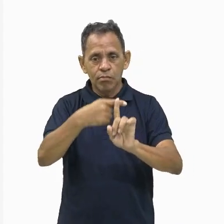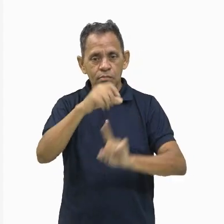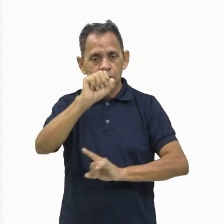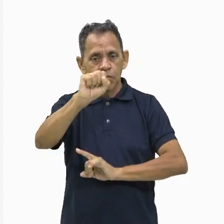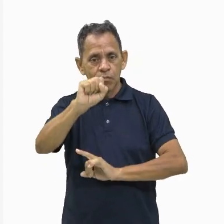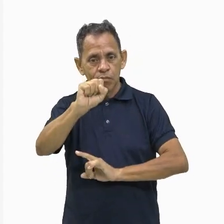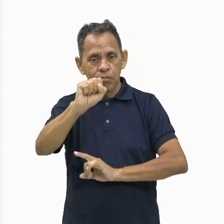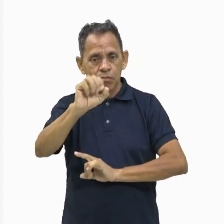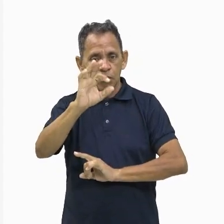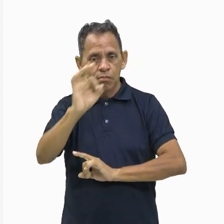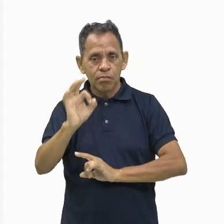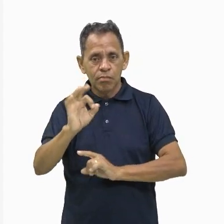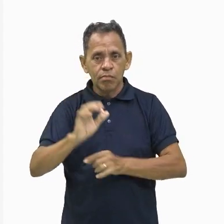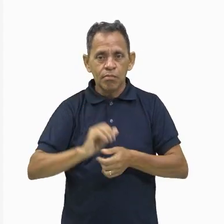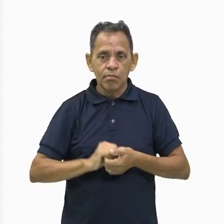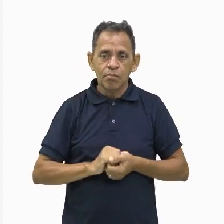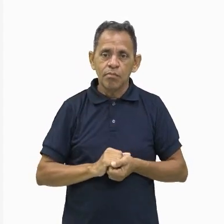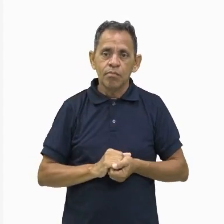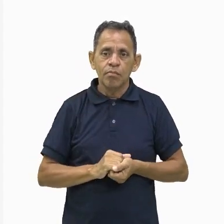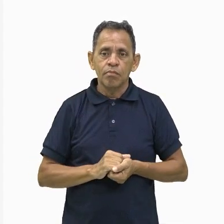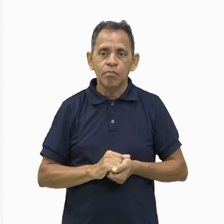8% mais